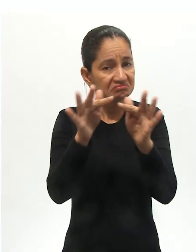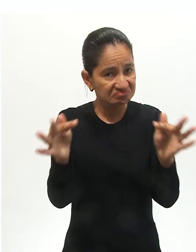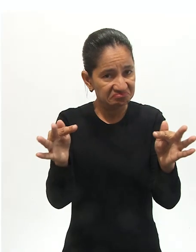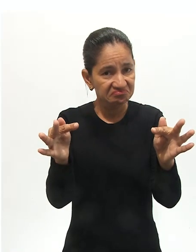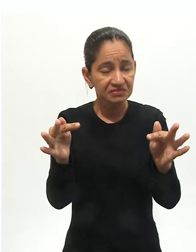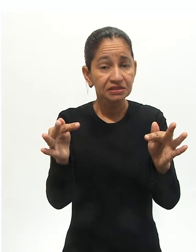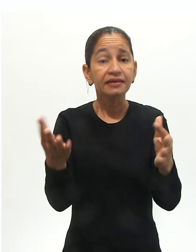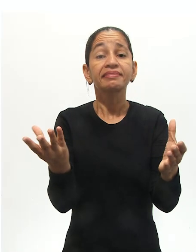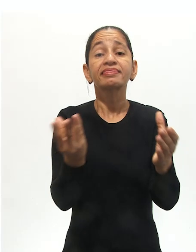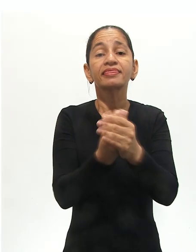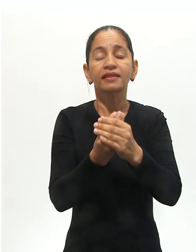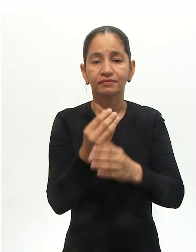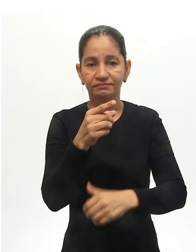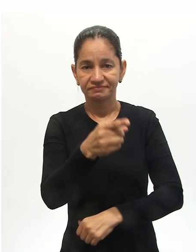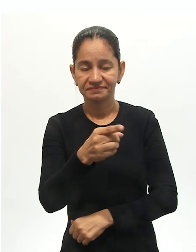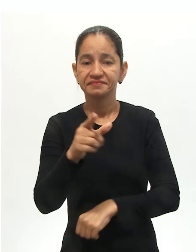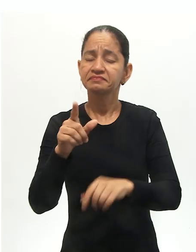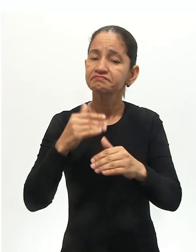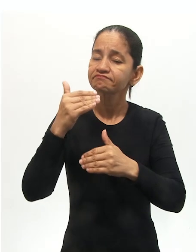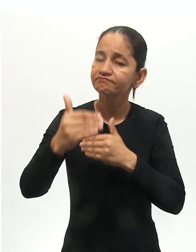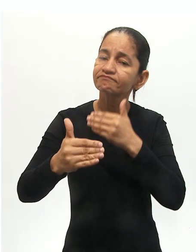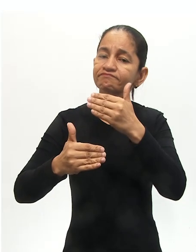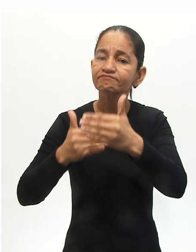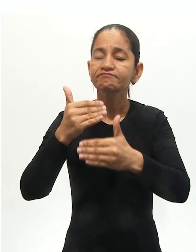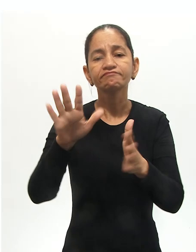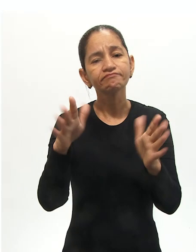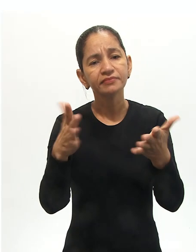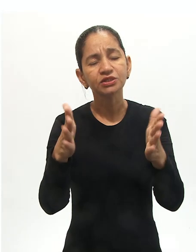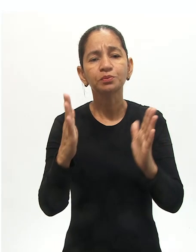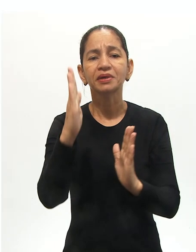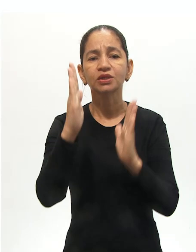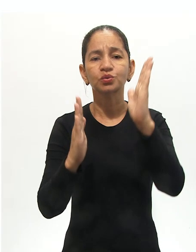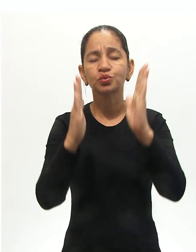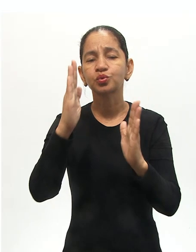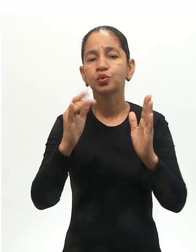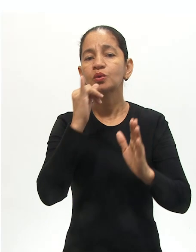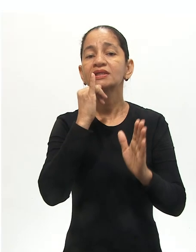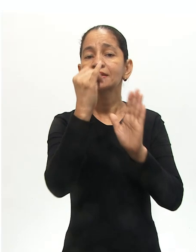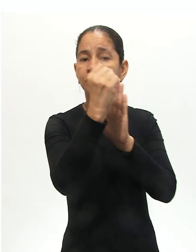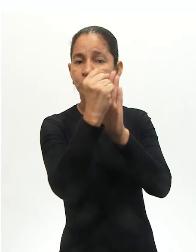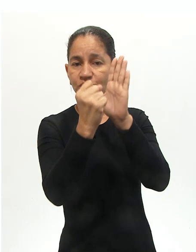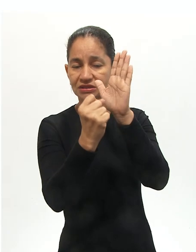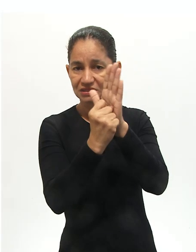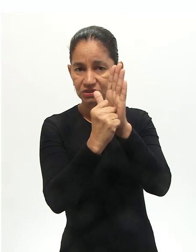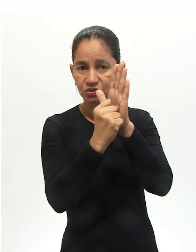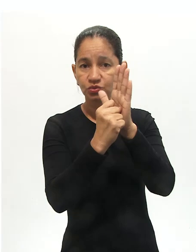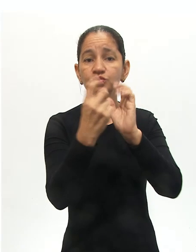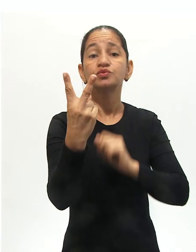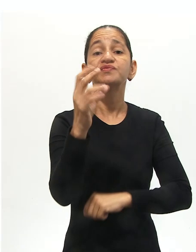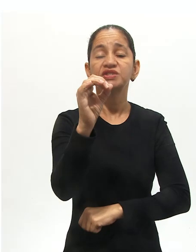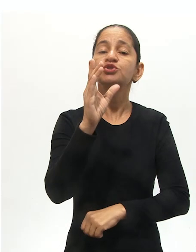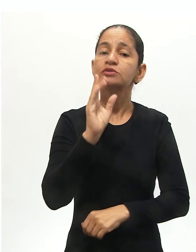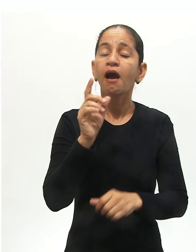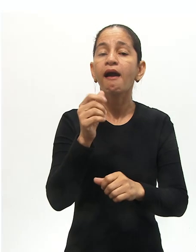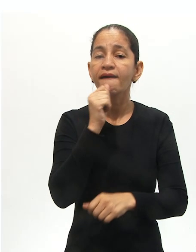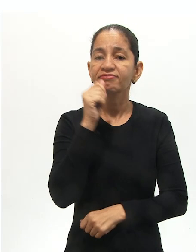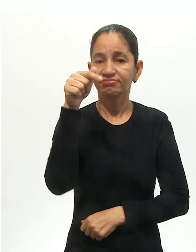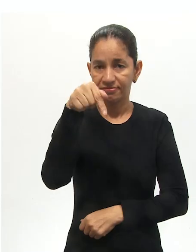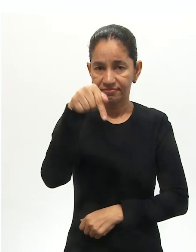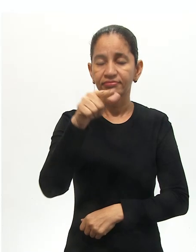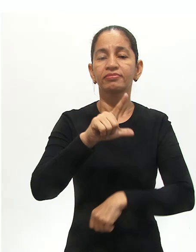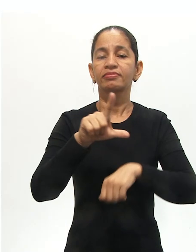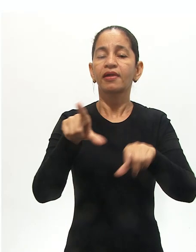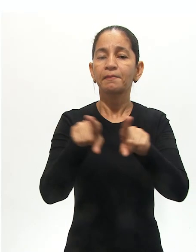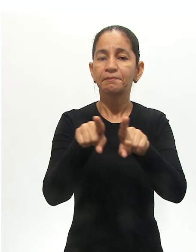escolas. Dentro desse período, no meados do século XX,